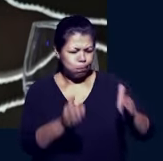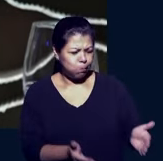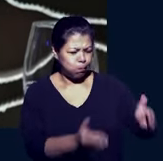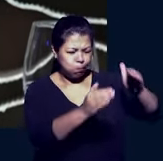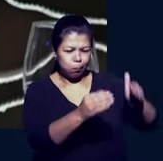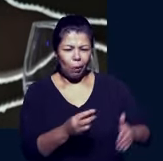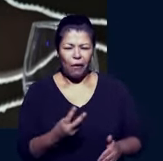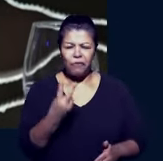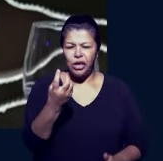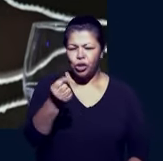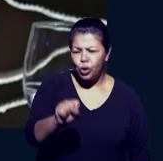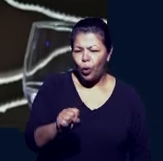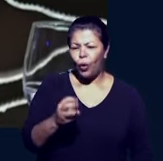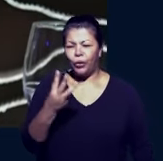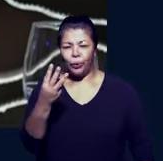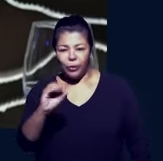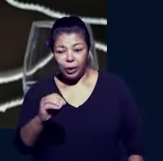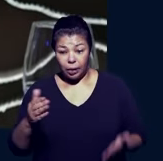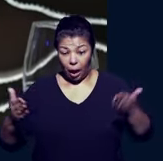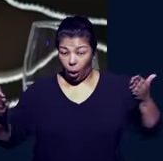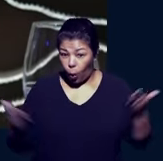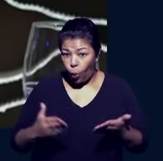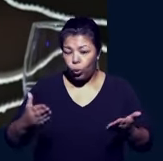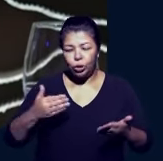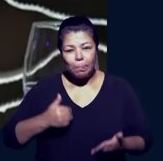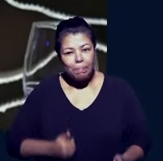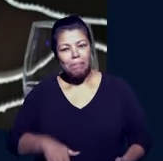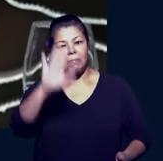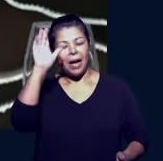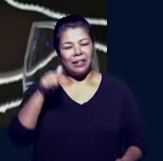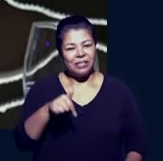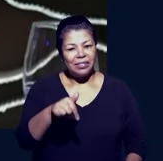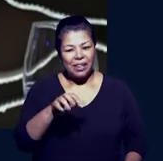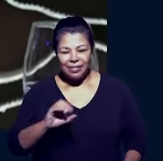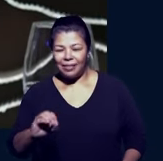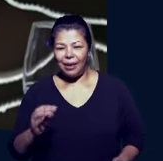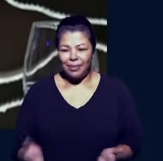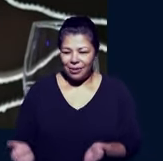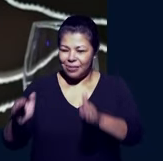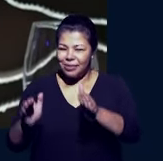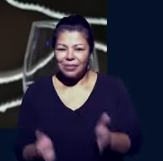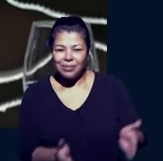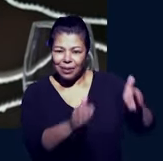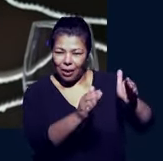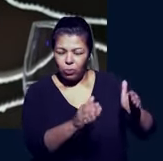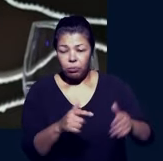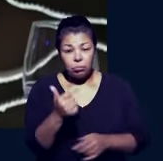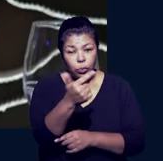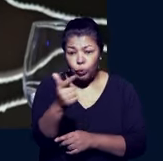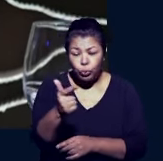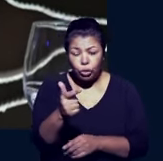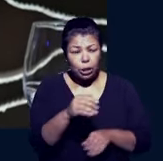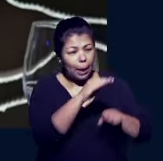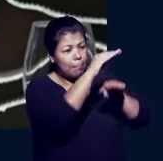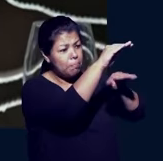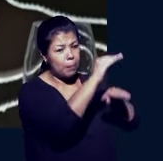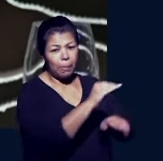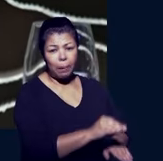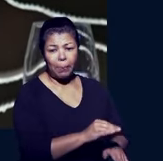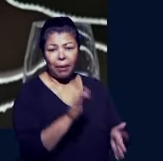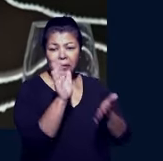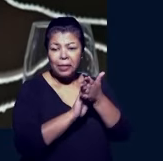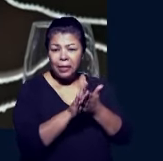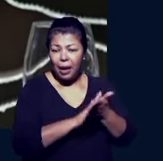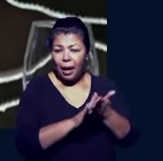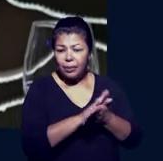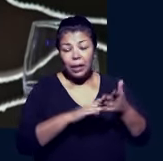estamos colhendo 70 sacos né Eh a gente não tinha Armazém muitas vezes a gente tinha que